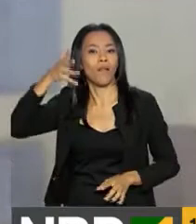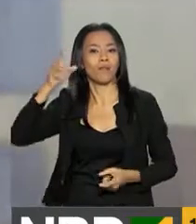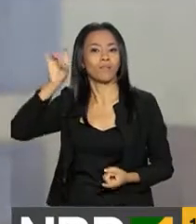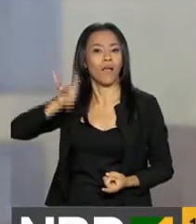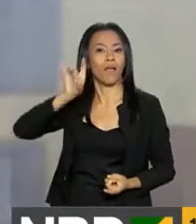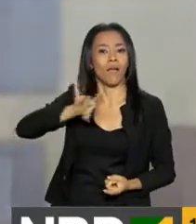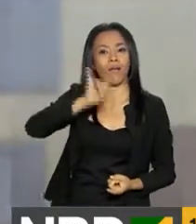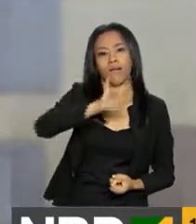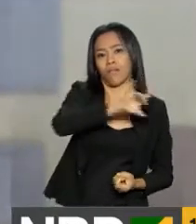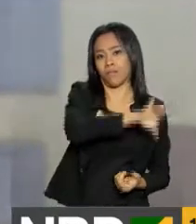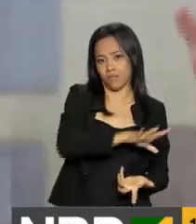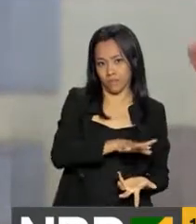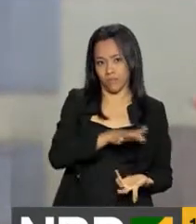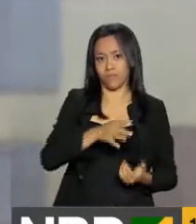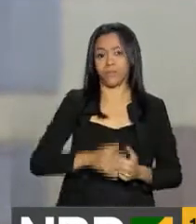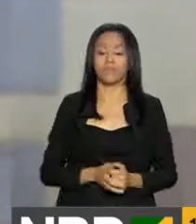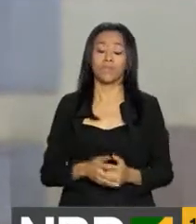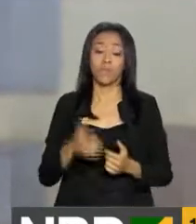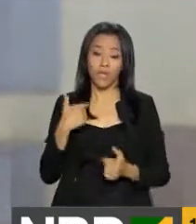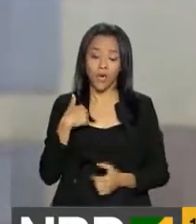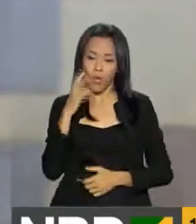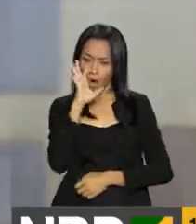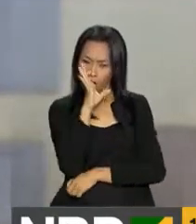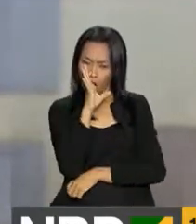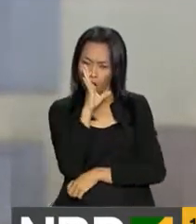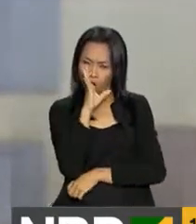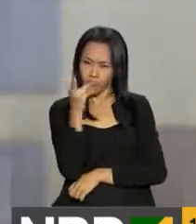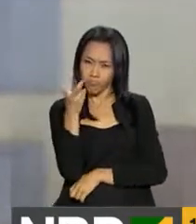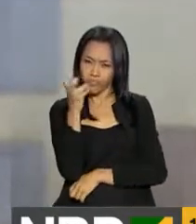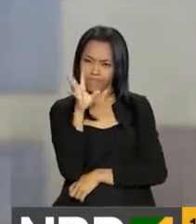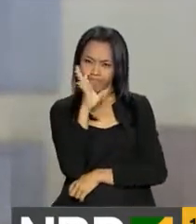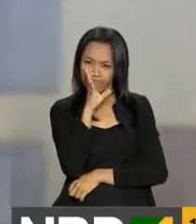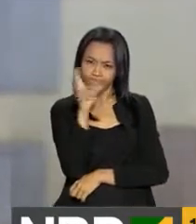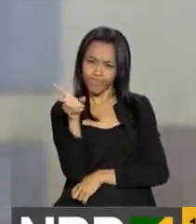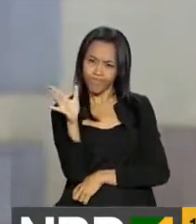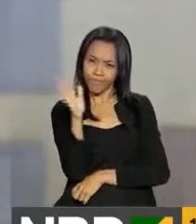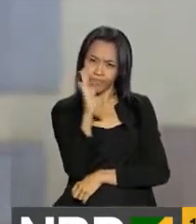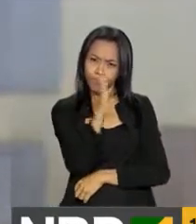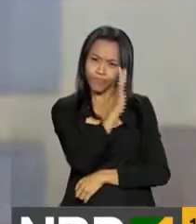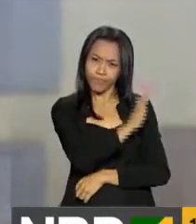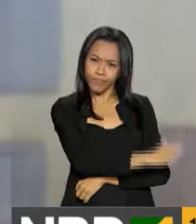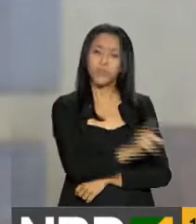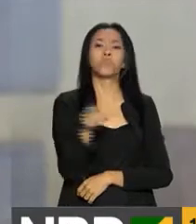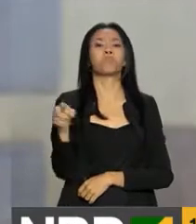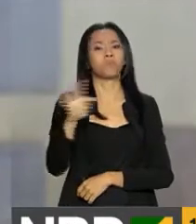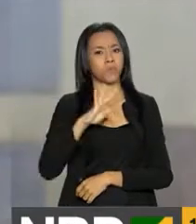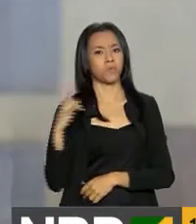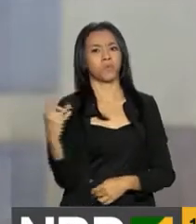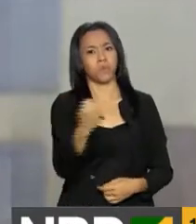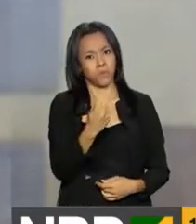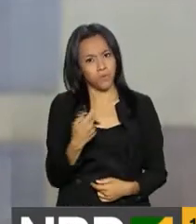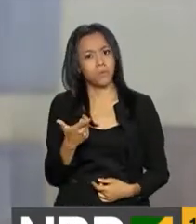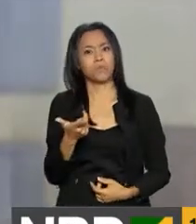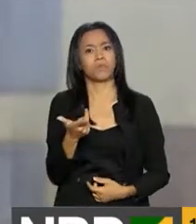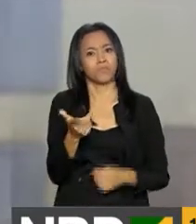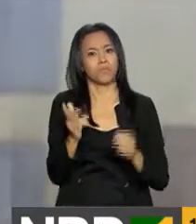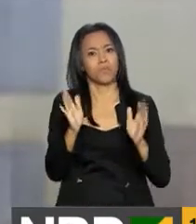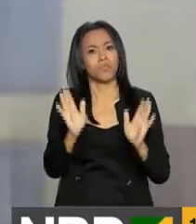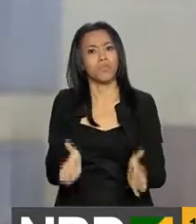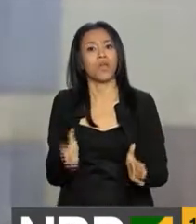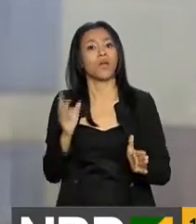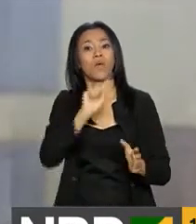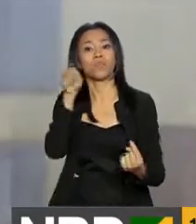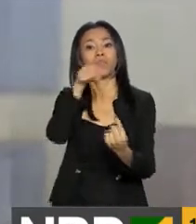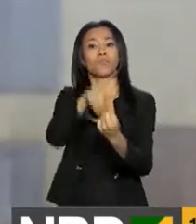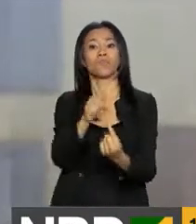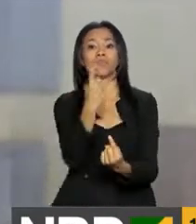depoimentos que deram. E eu, ao ouvi-los, verifiquei que todos estão irmanados nesta tese de recuperação